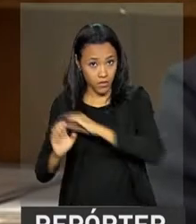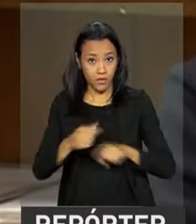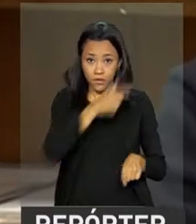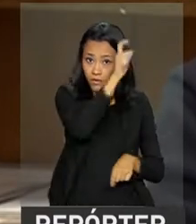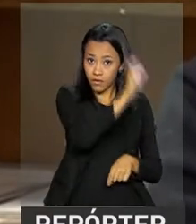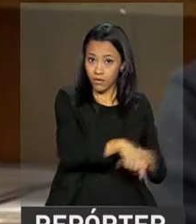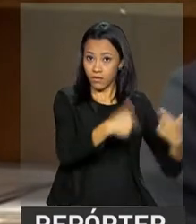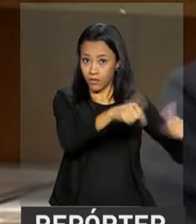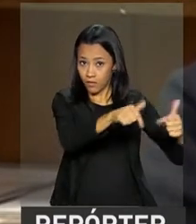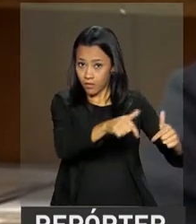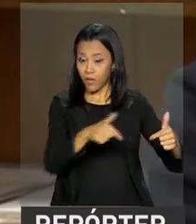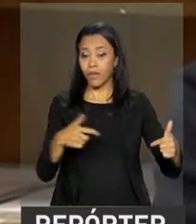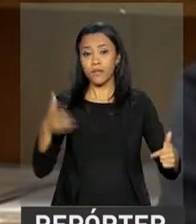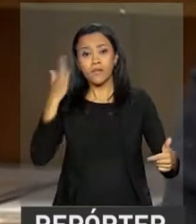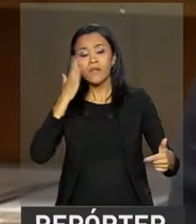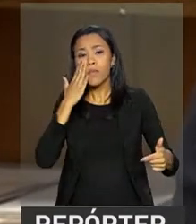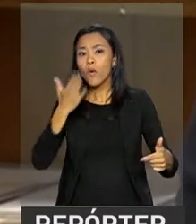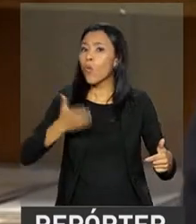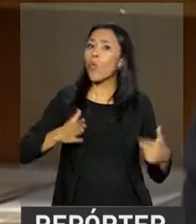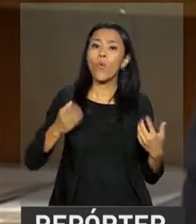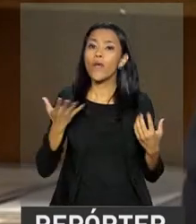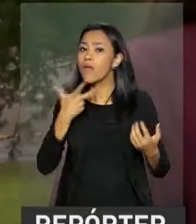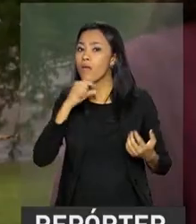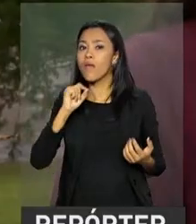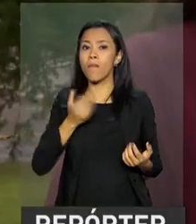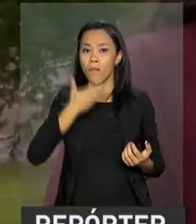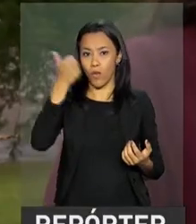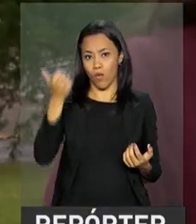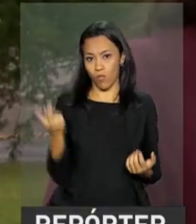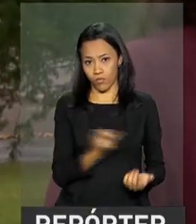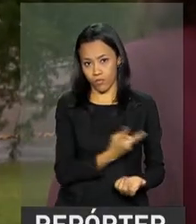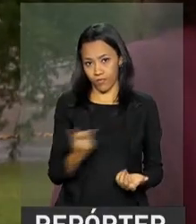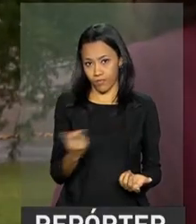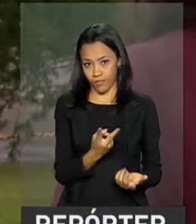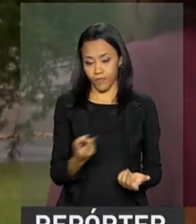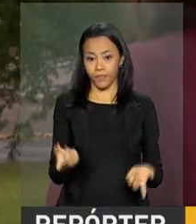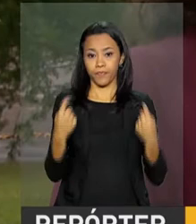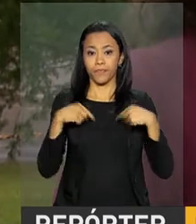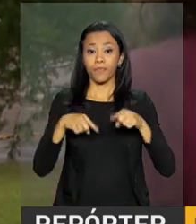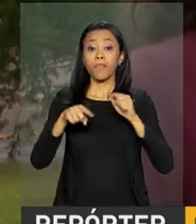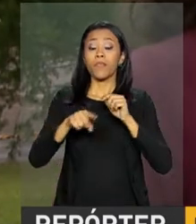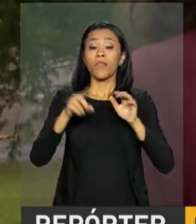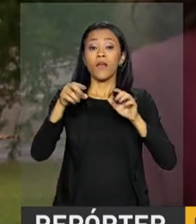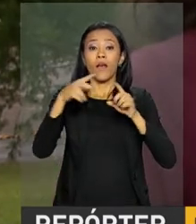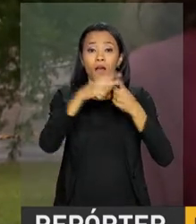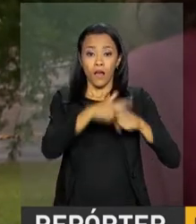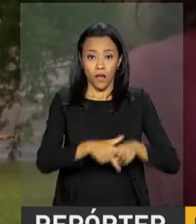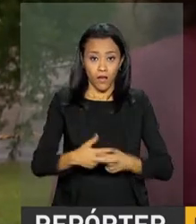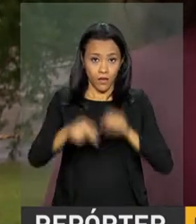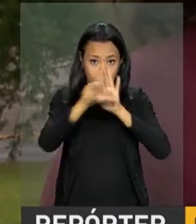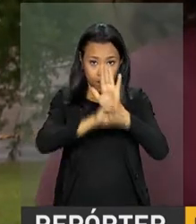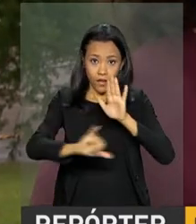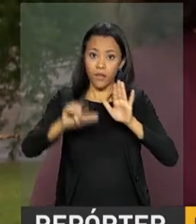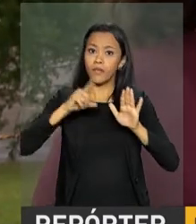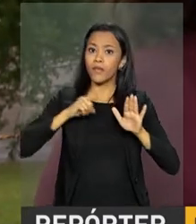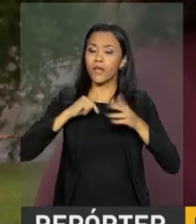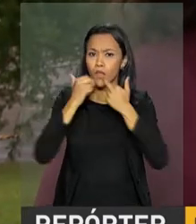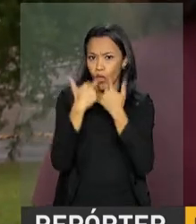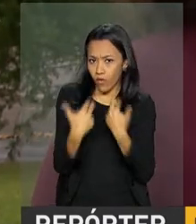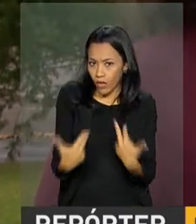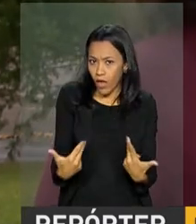identifiquem situação de 21 ganha a modernização da lei trabalhista traz novidades para os processos